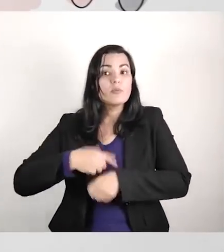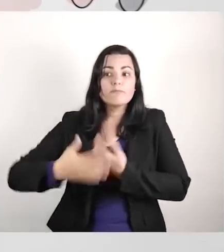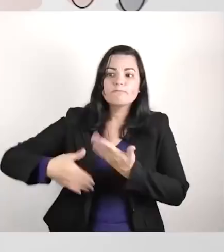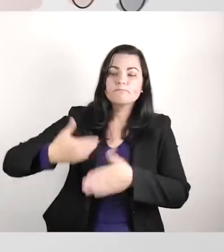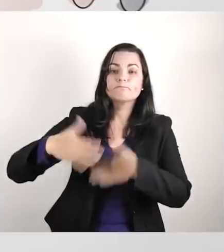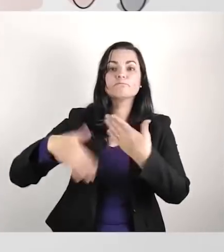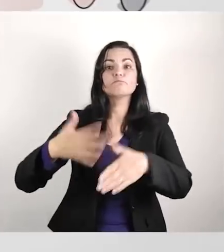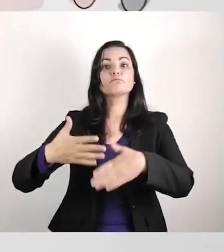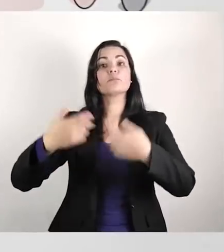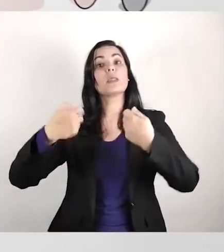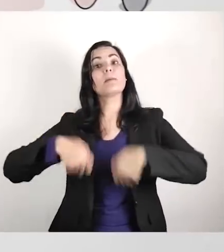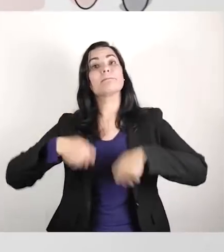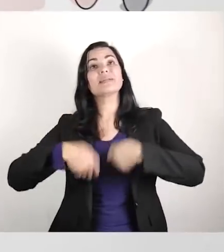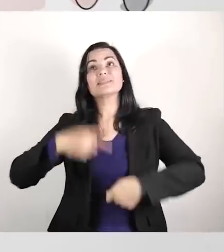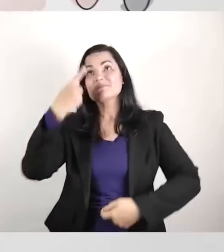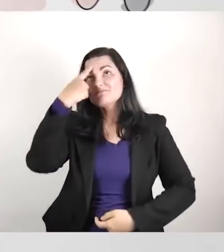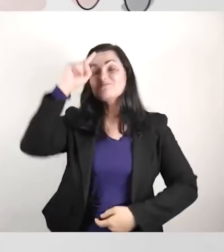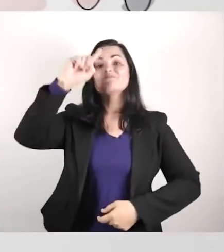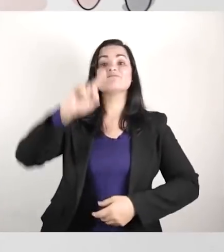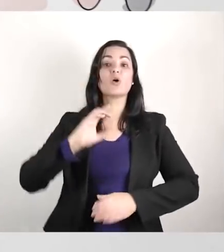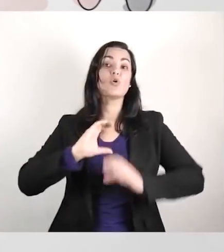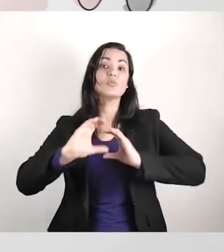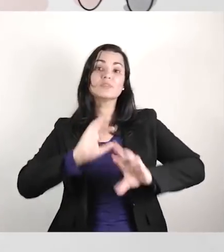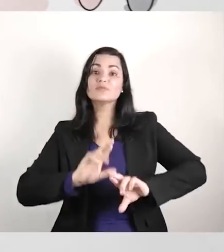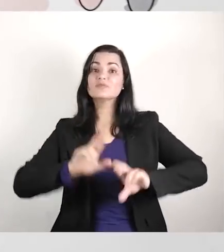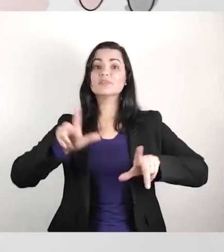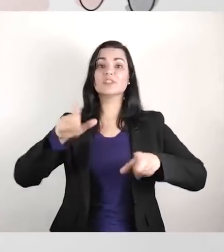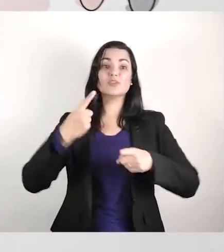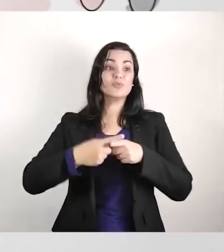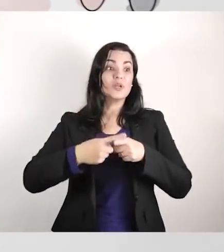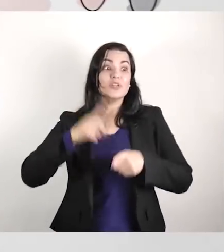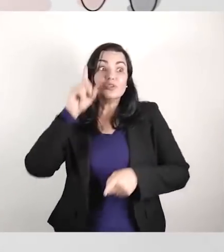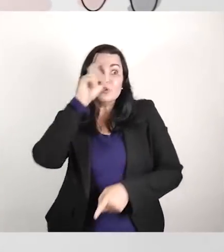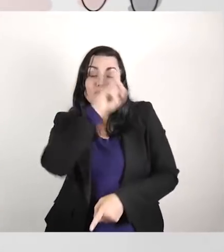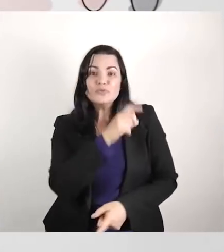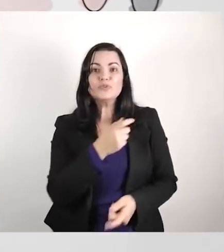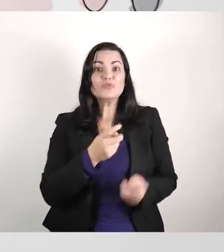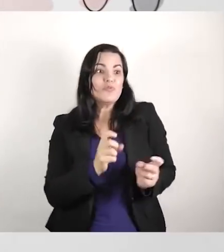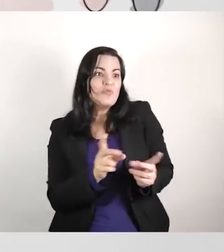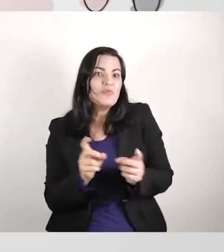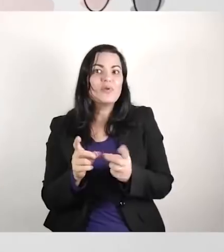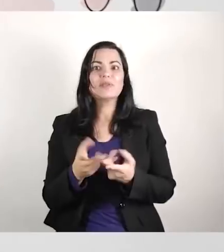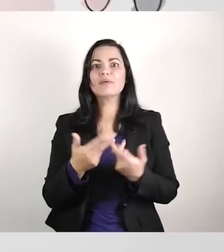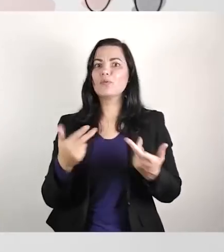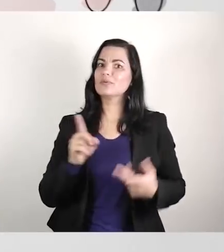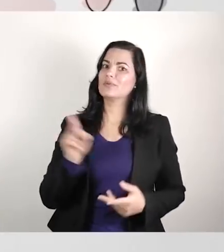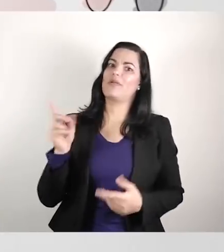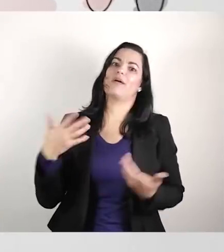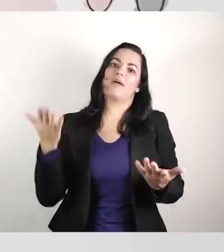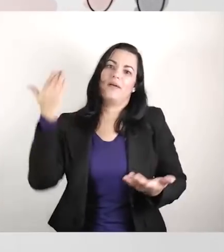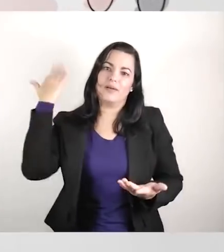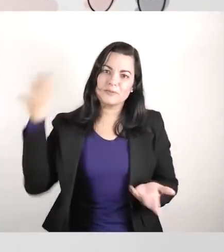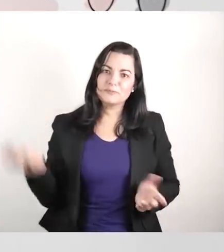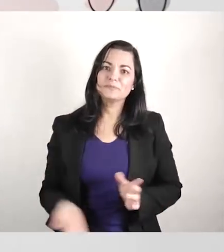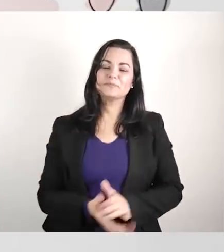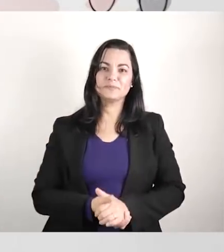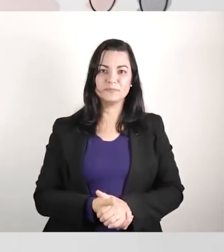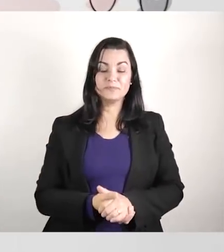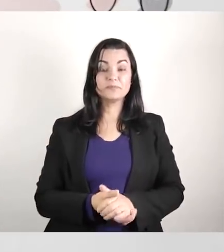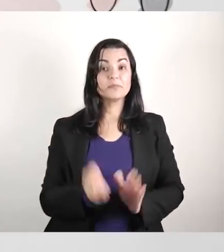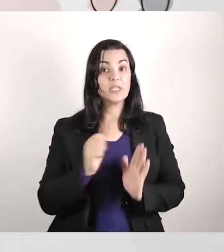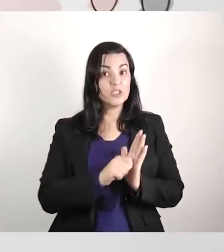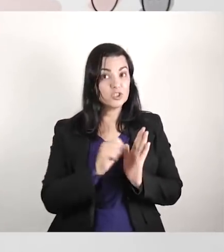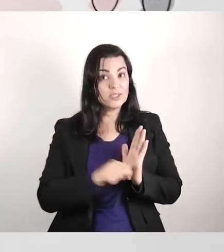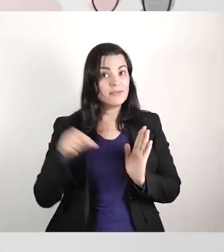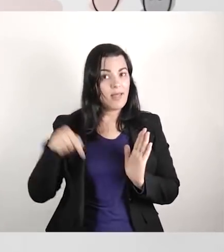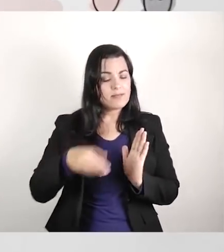outras formas de comunicação, porque era um pouco difícil comercializar algumas coisas por lá. Então, essa